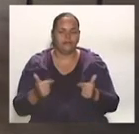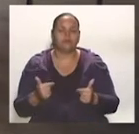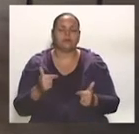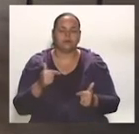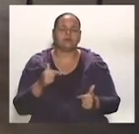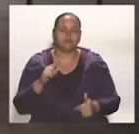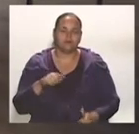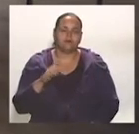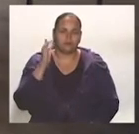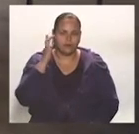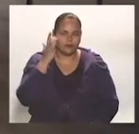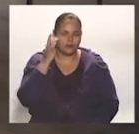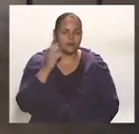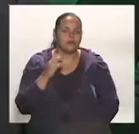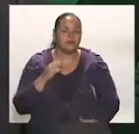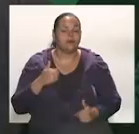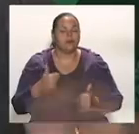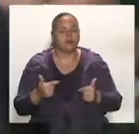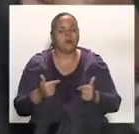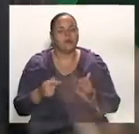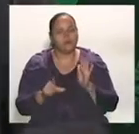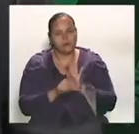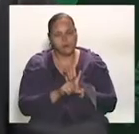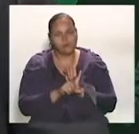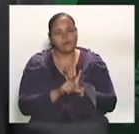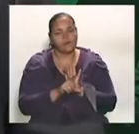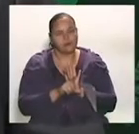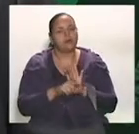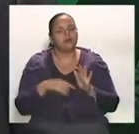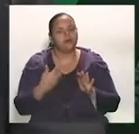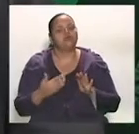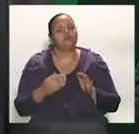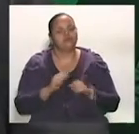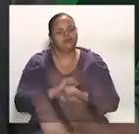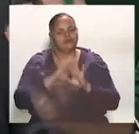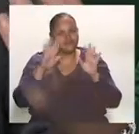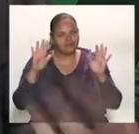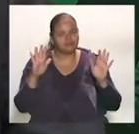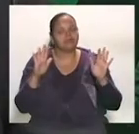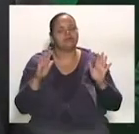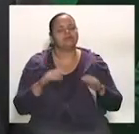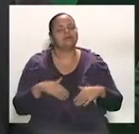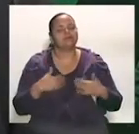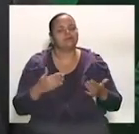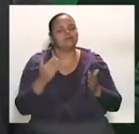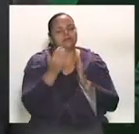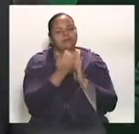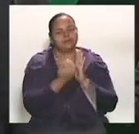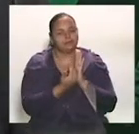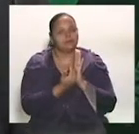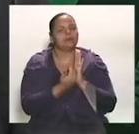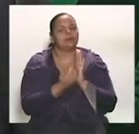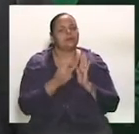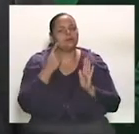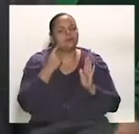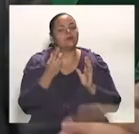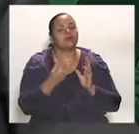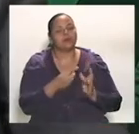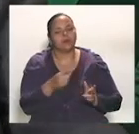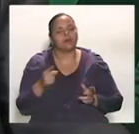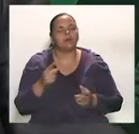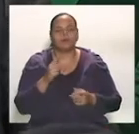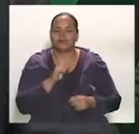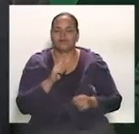sem dúvida é um avanço. A lei ela estabeleceu mais mecanismos de transparência e mais mecanismos de sanção para